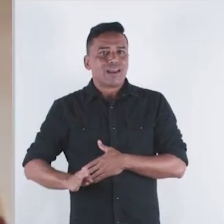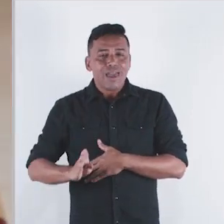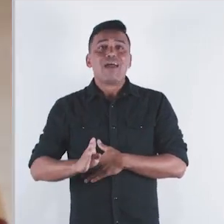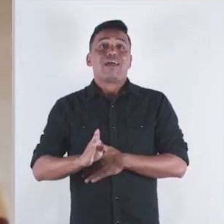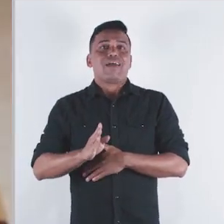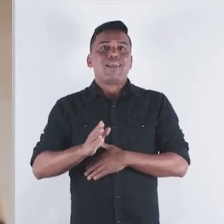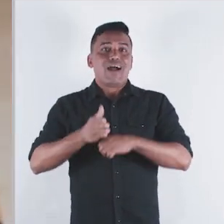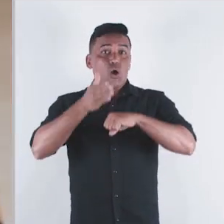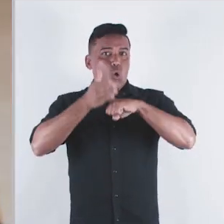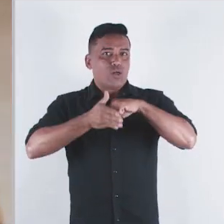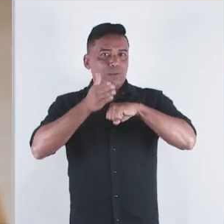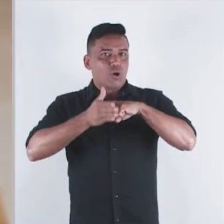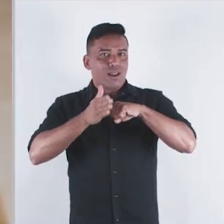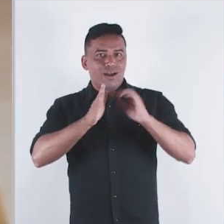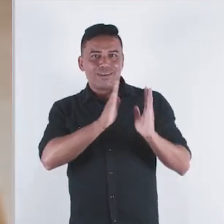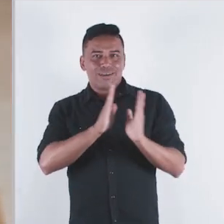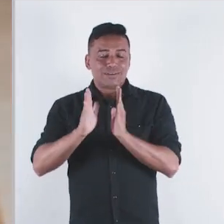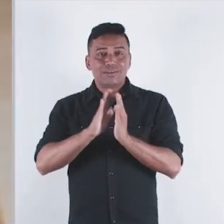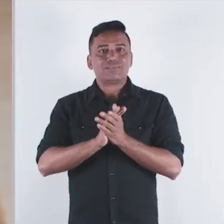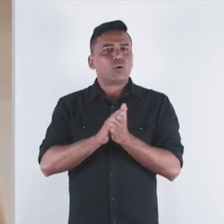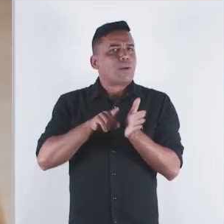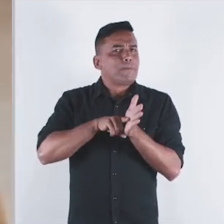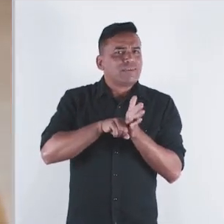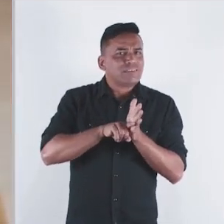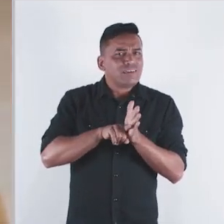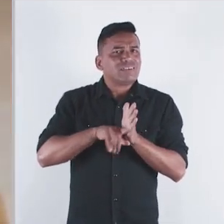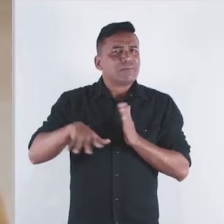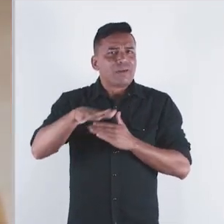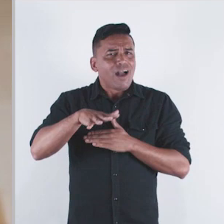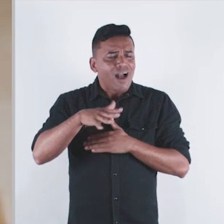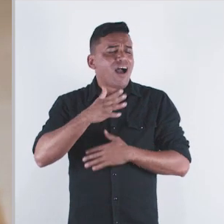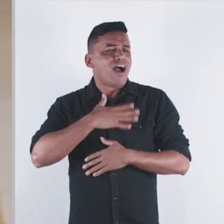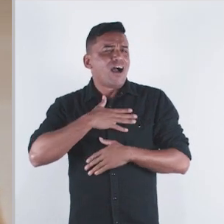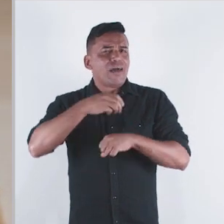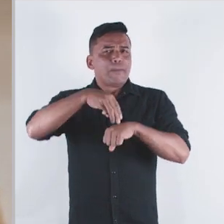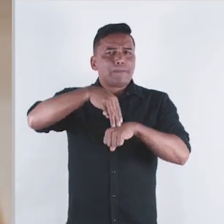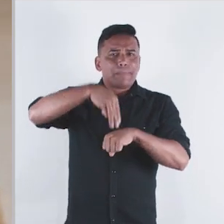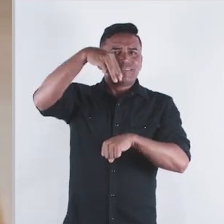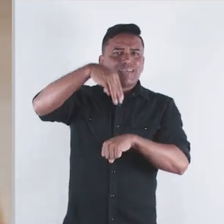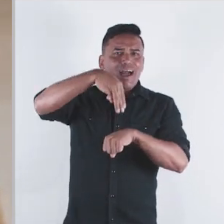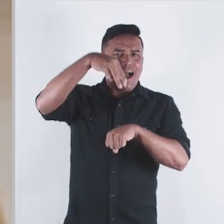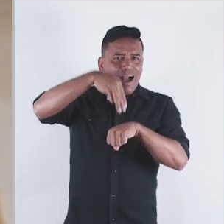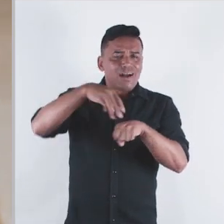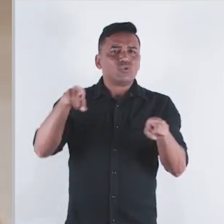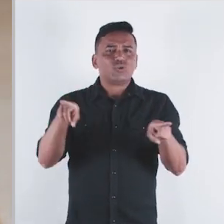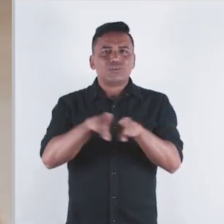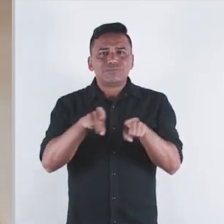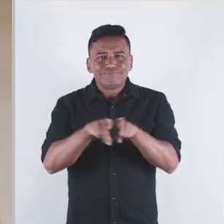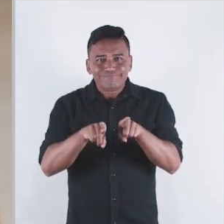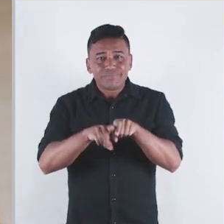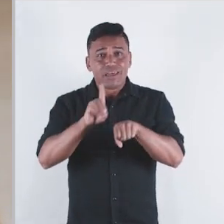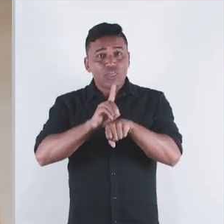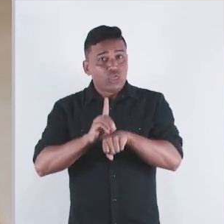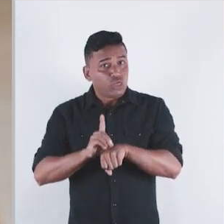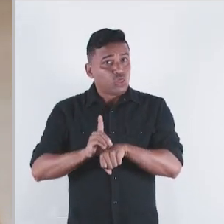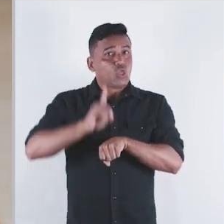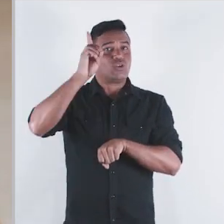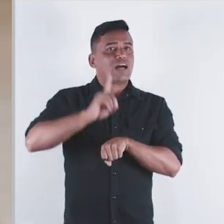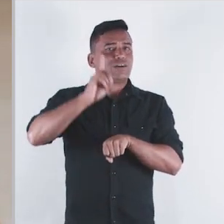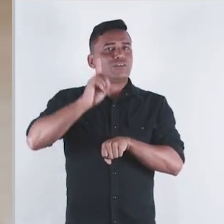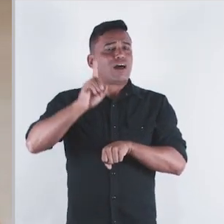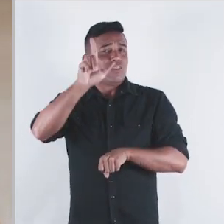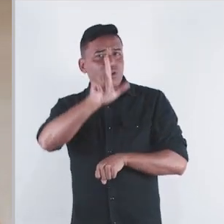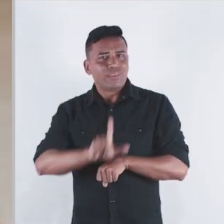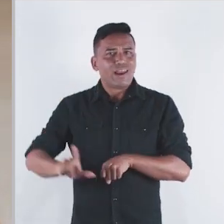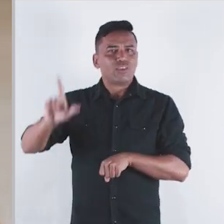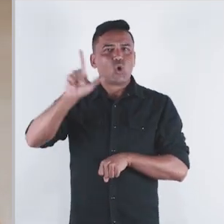tema de pesquisa meu desde o mestrado e depois incursionei no doutorado também pela literatura contemporânea